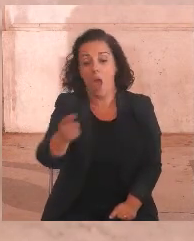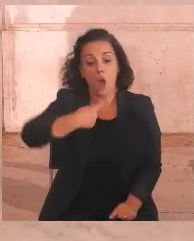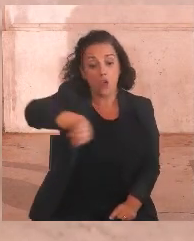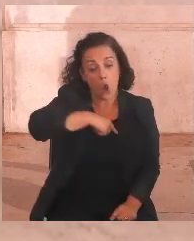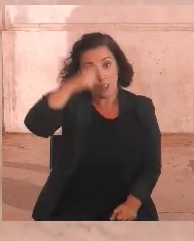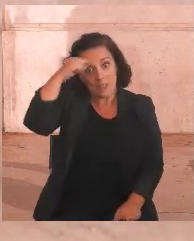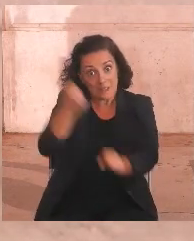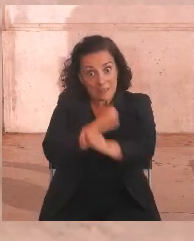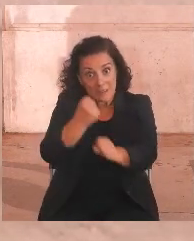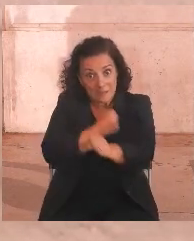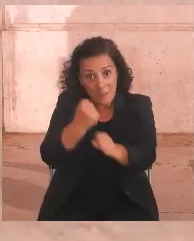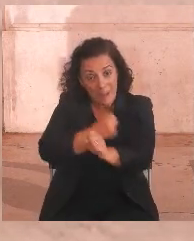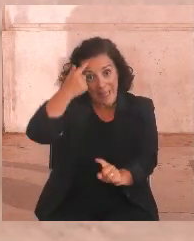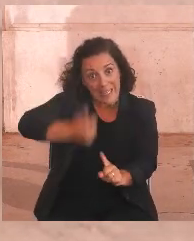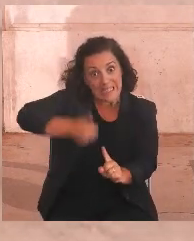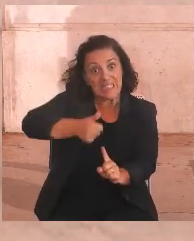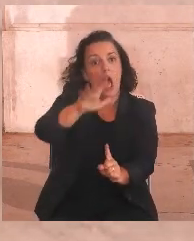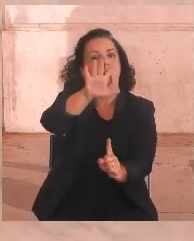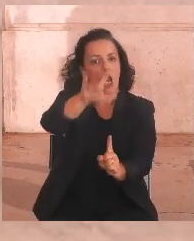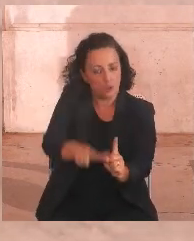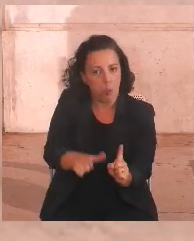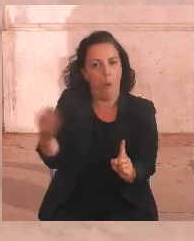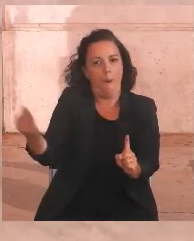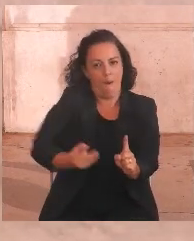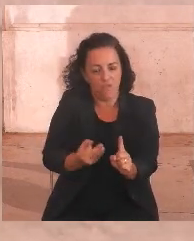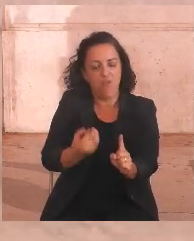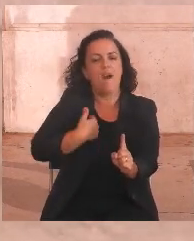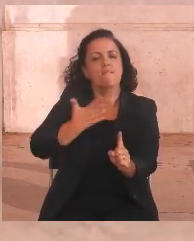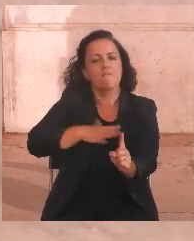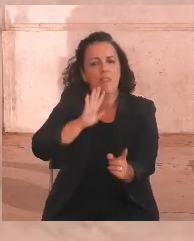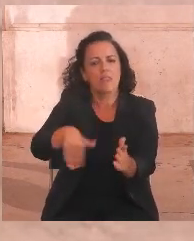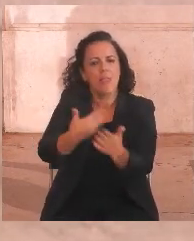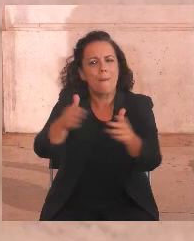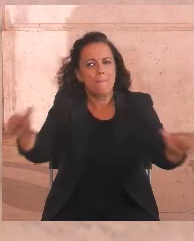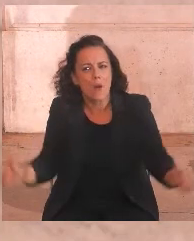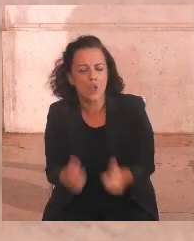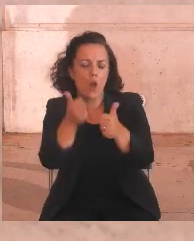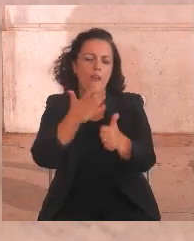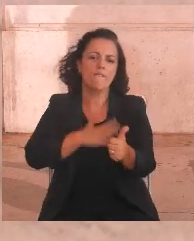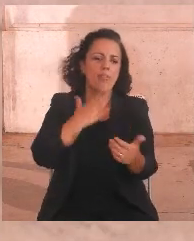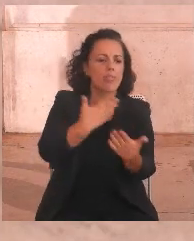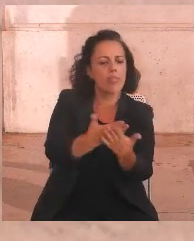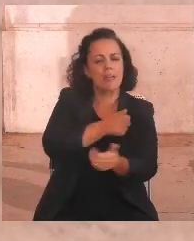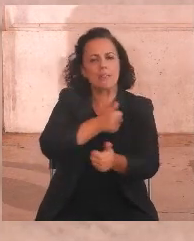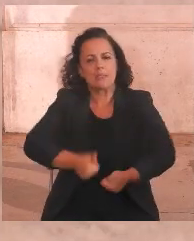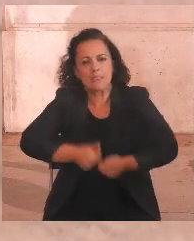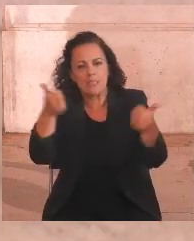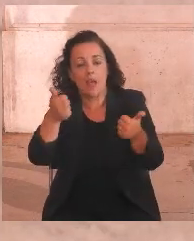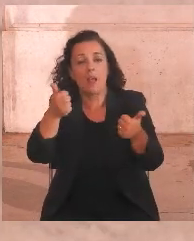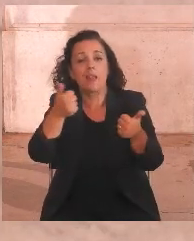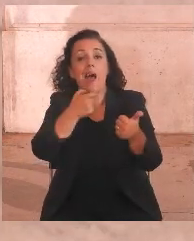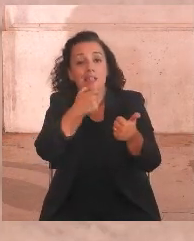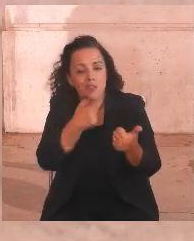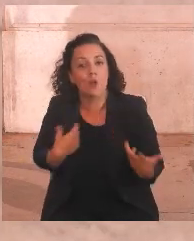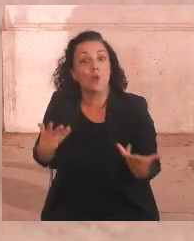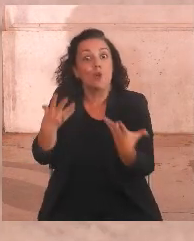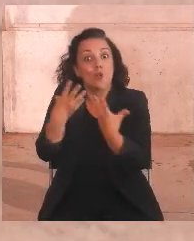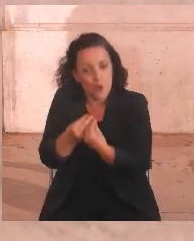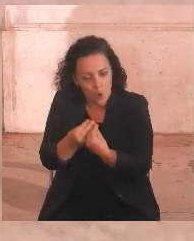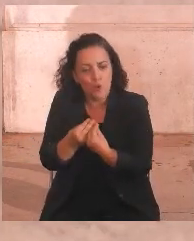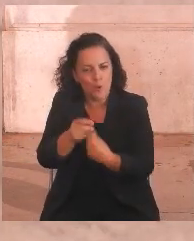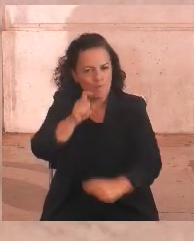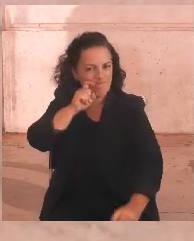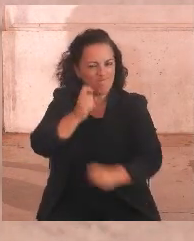os lisboetas, trabalhamos para Lisboa. Queremos melhorar, queremos servir a cidade e sei que juntos vamos ser